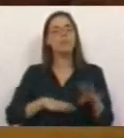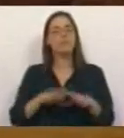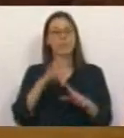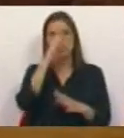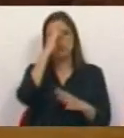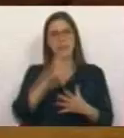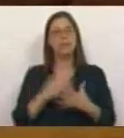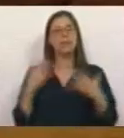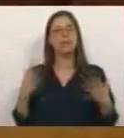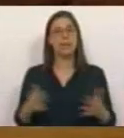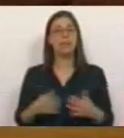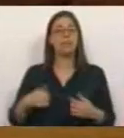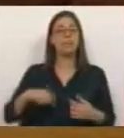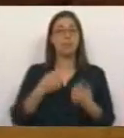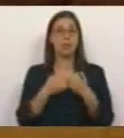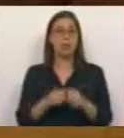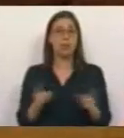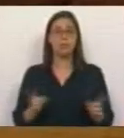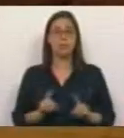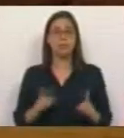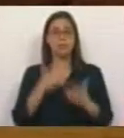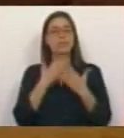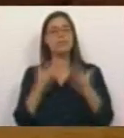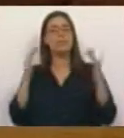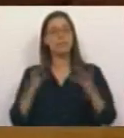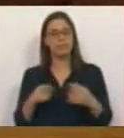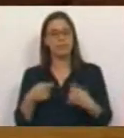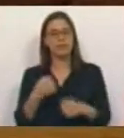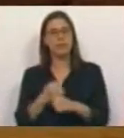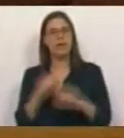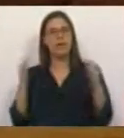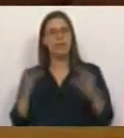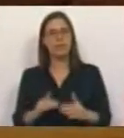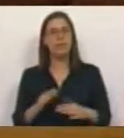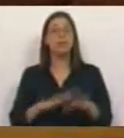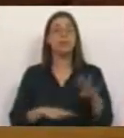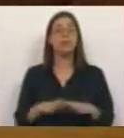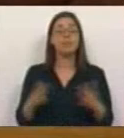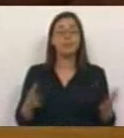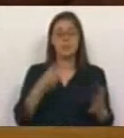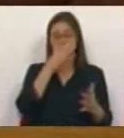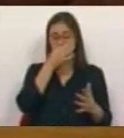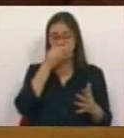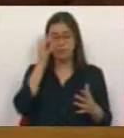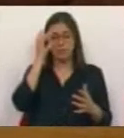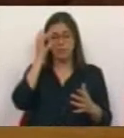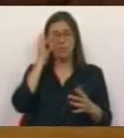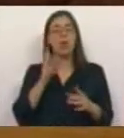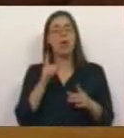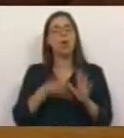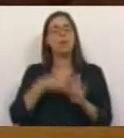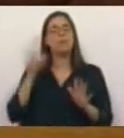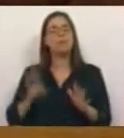um grande esforço, que aliás não escondeu, para diminuir o custo do trabalho, o que fez, nomeadamente, através